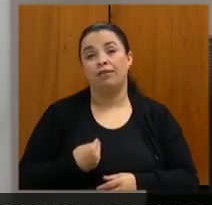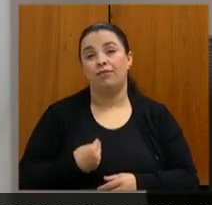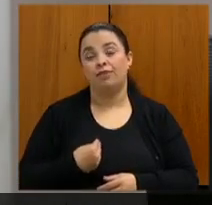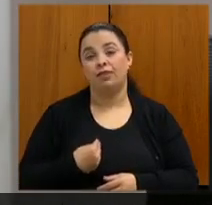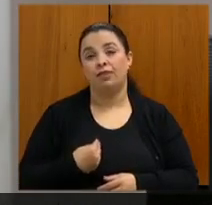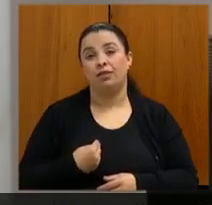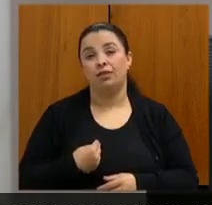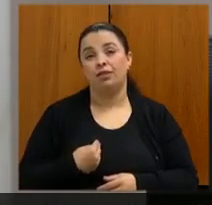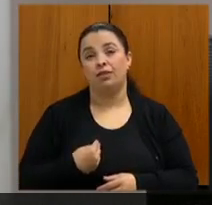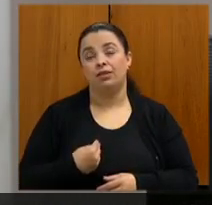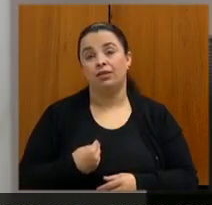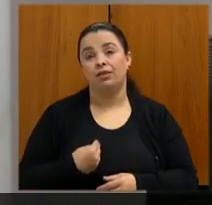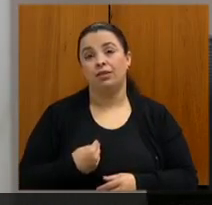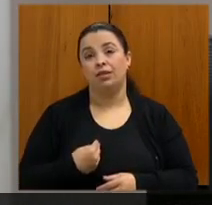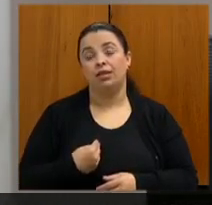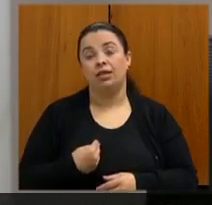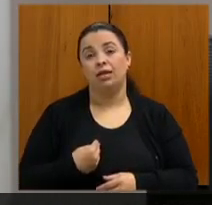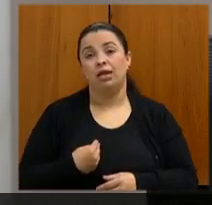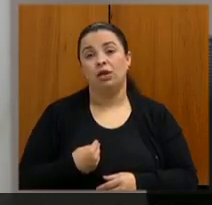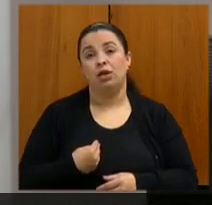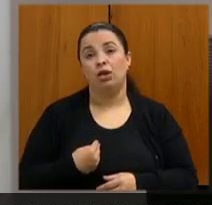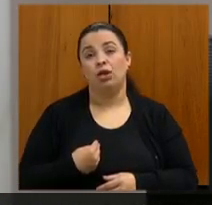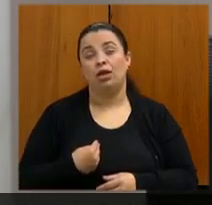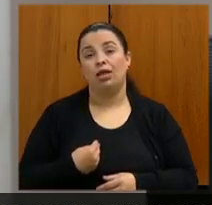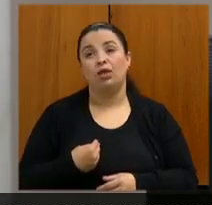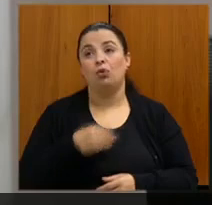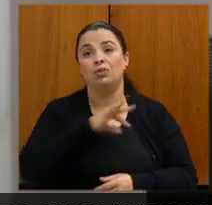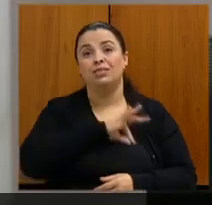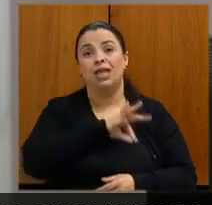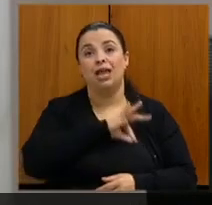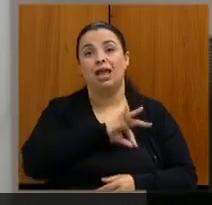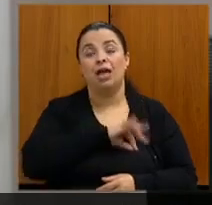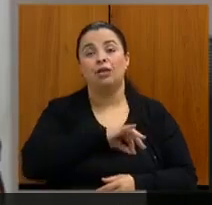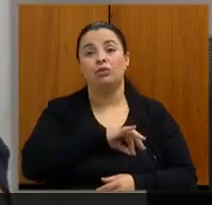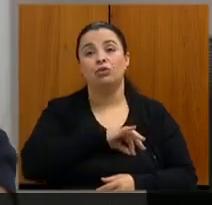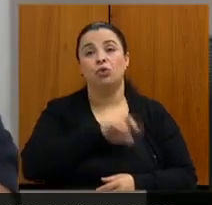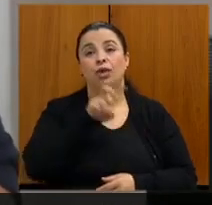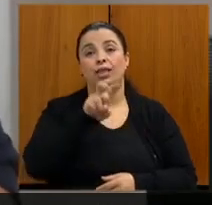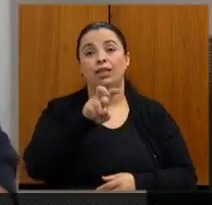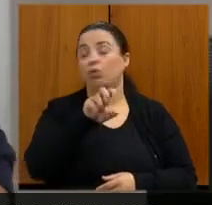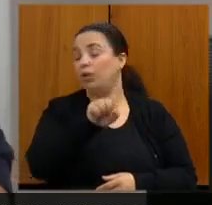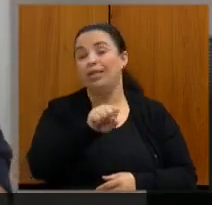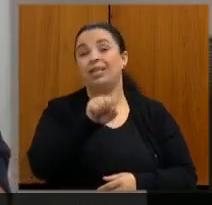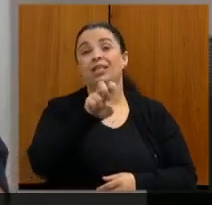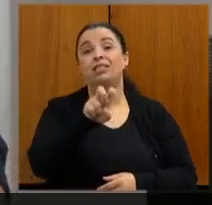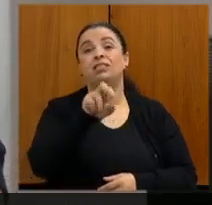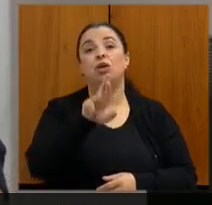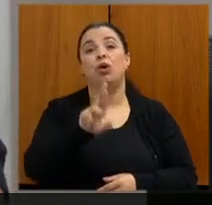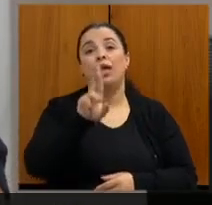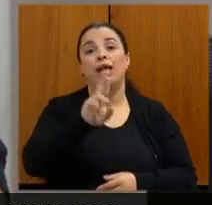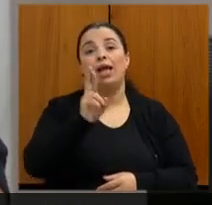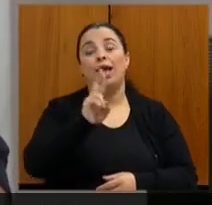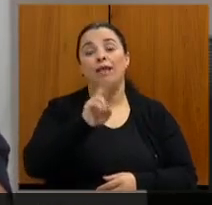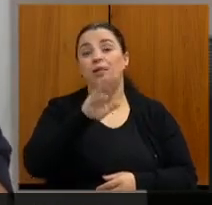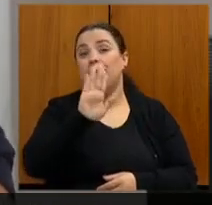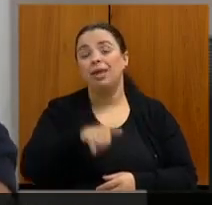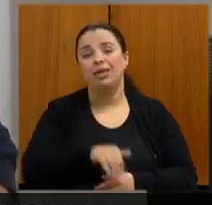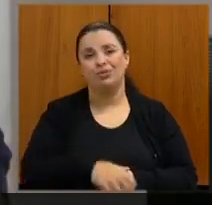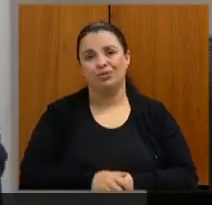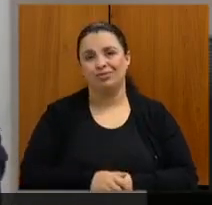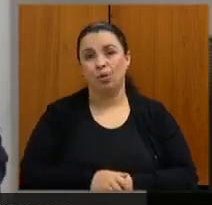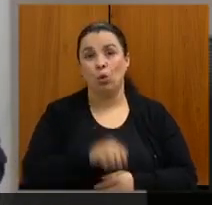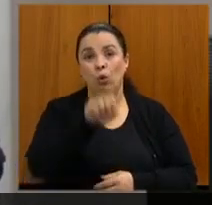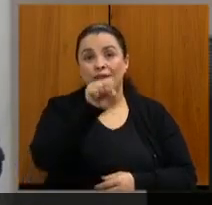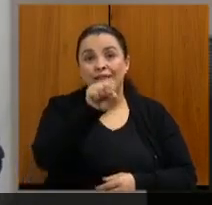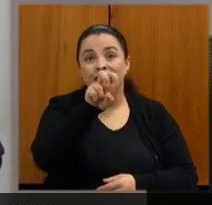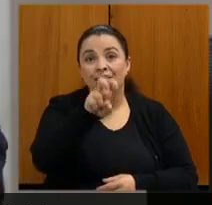com menos de 85 reais por mês são é uma população que vive em condições de